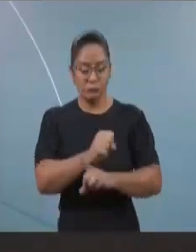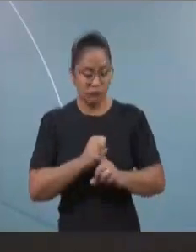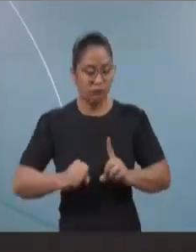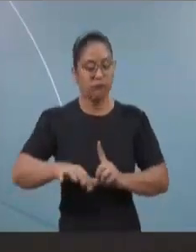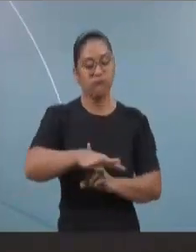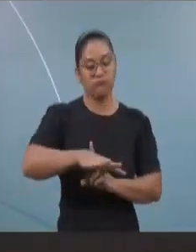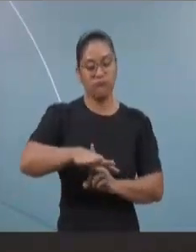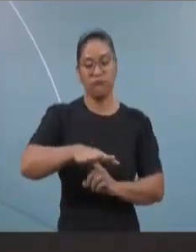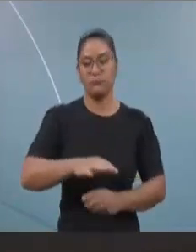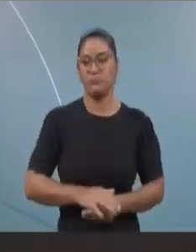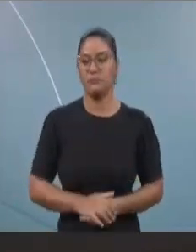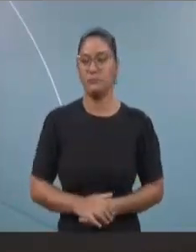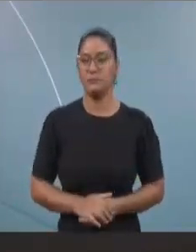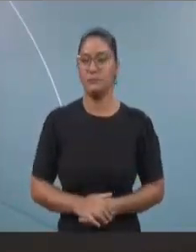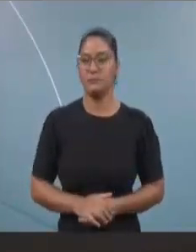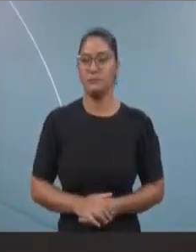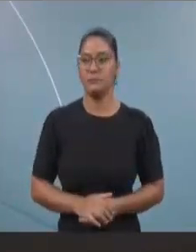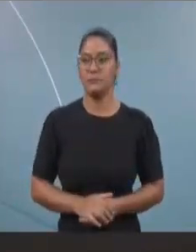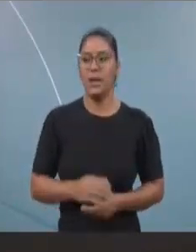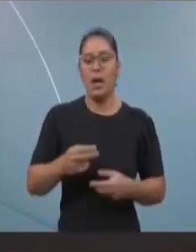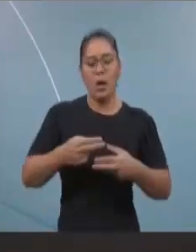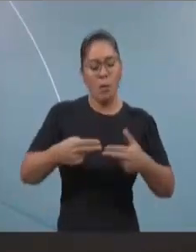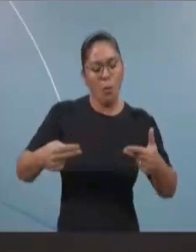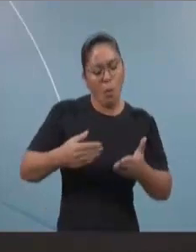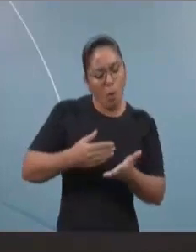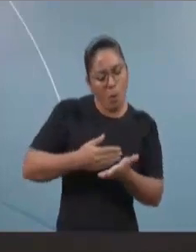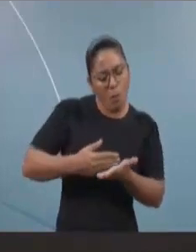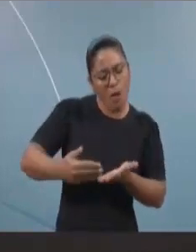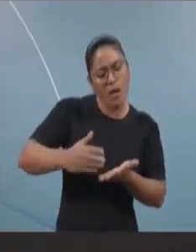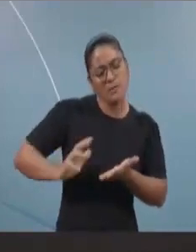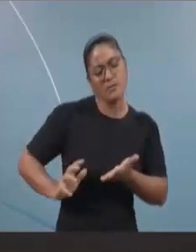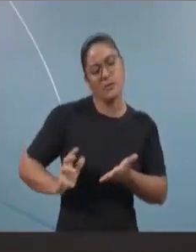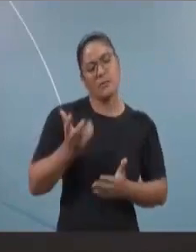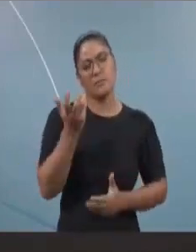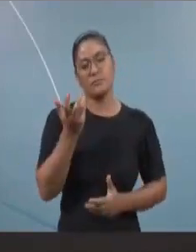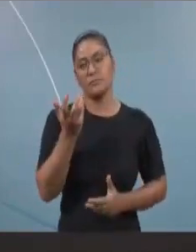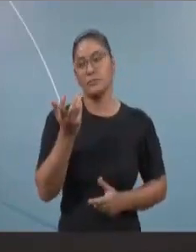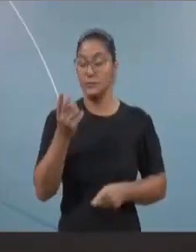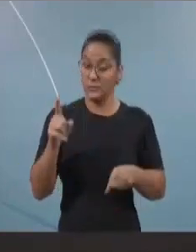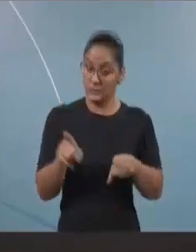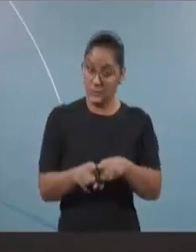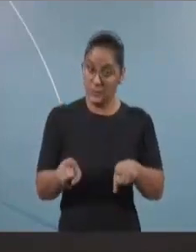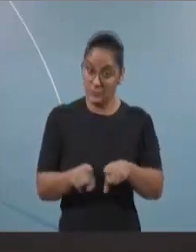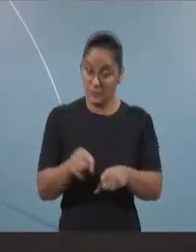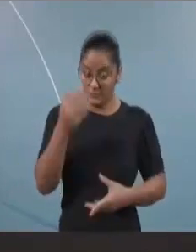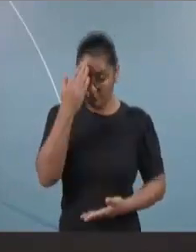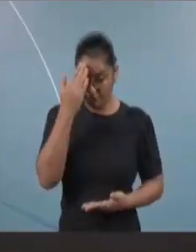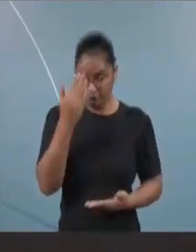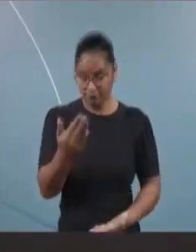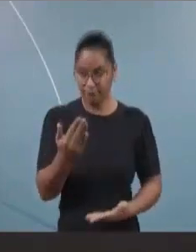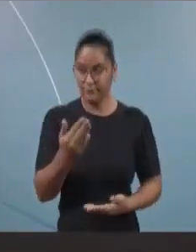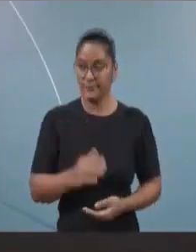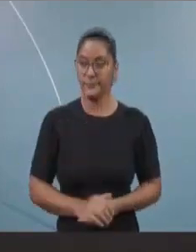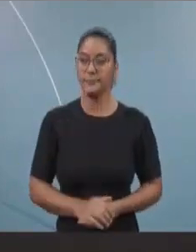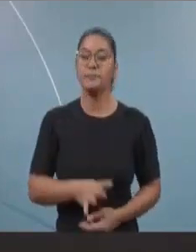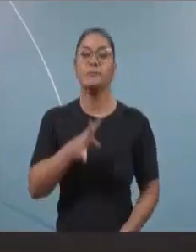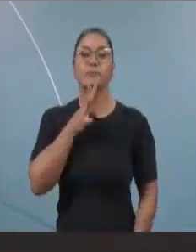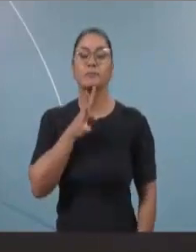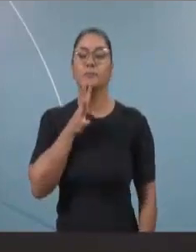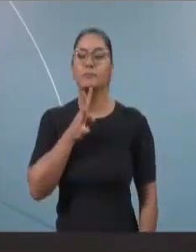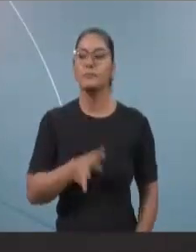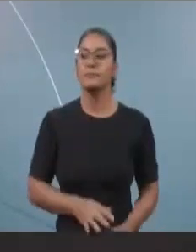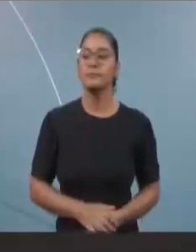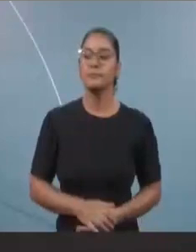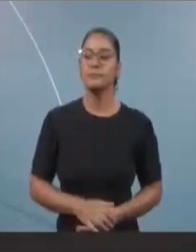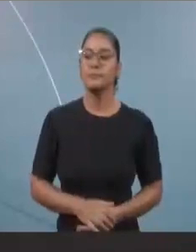sociedade e quando as coisas começam acontecer nós também temos que agradecer e reconhecer